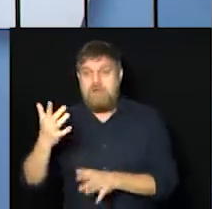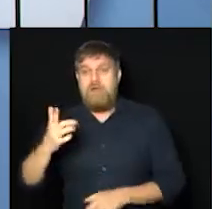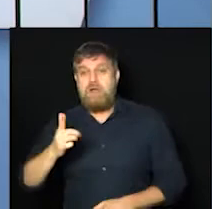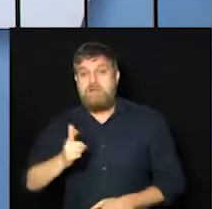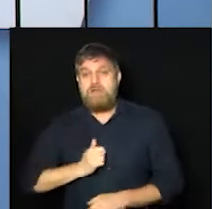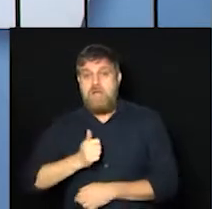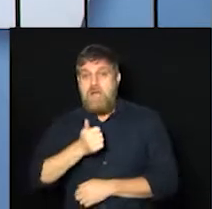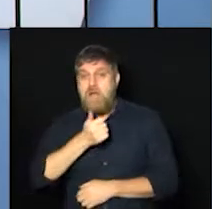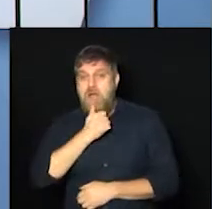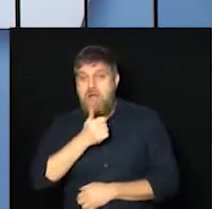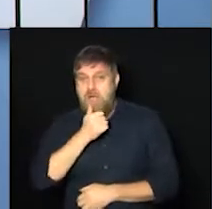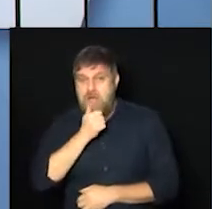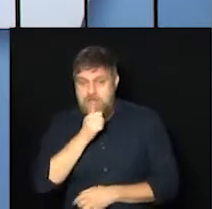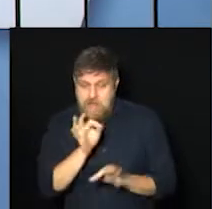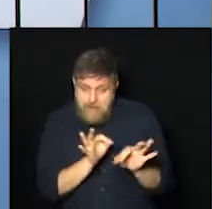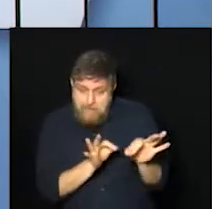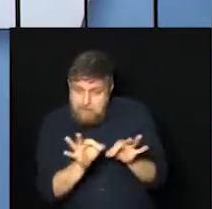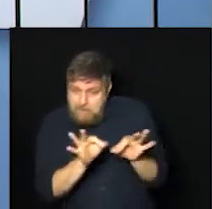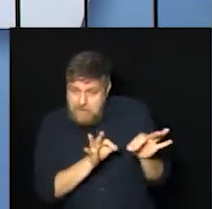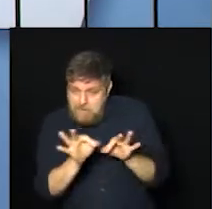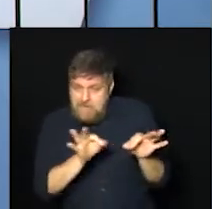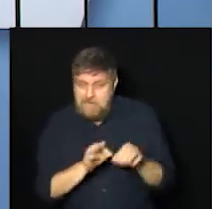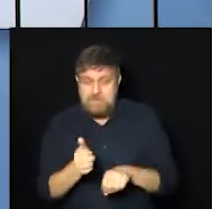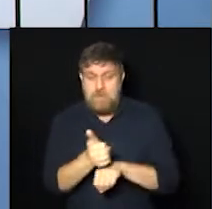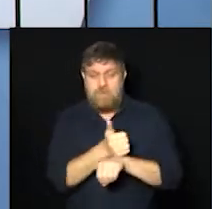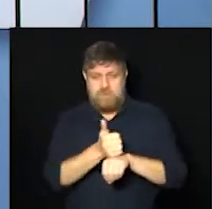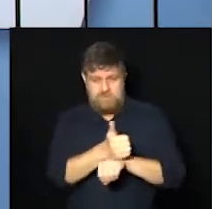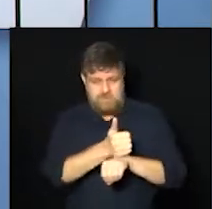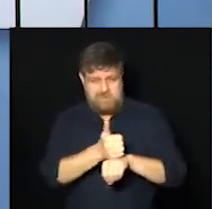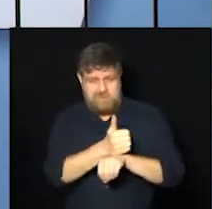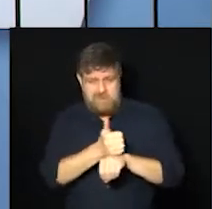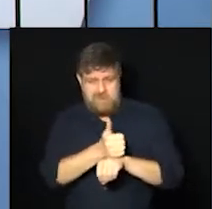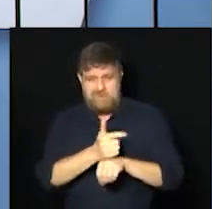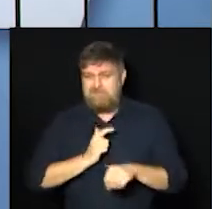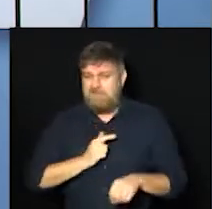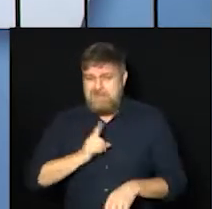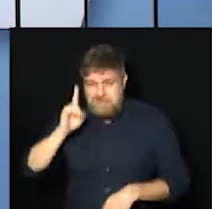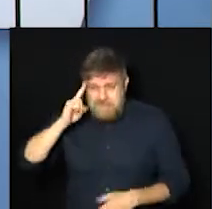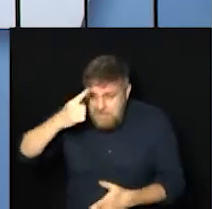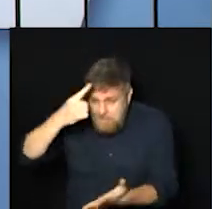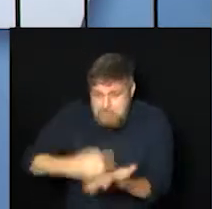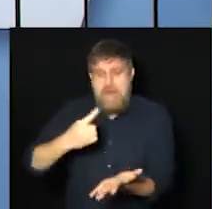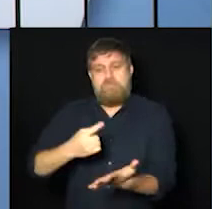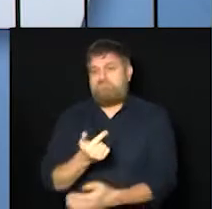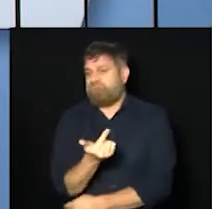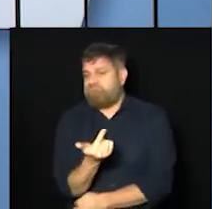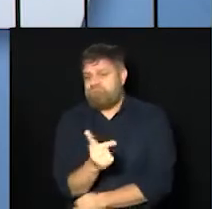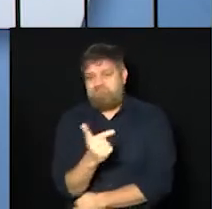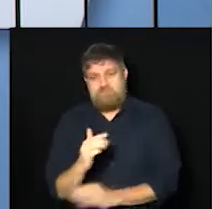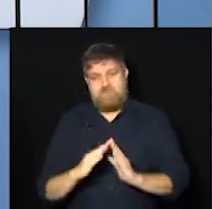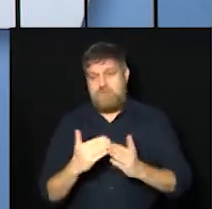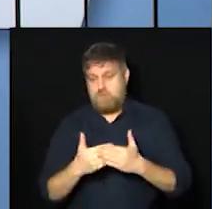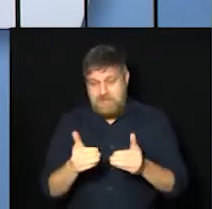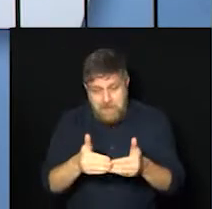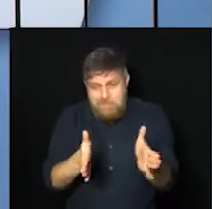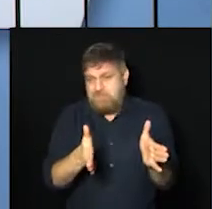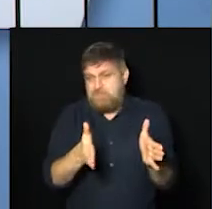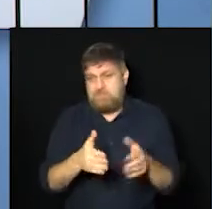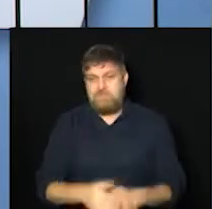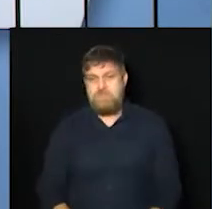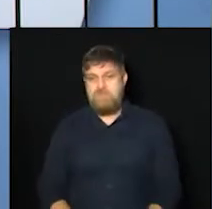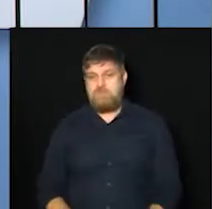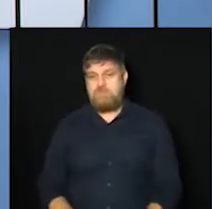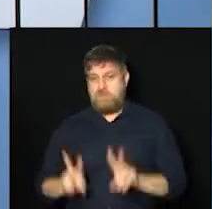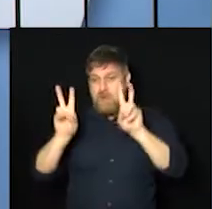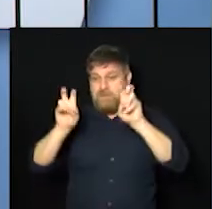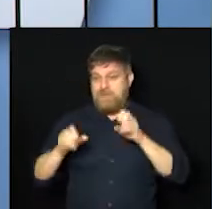uma, apesar da preparação dos profissionais, ainda não há data definida para o retorno às aulas. Agora a gente vai falar um pouquinho